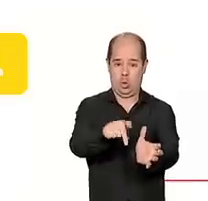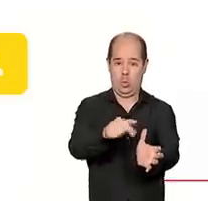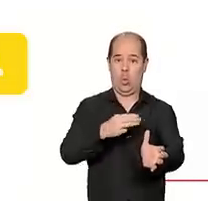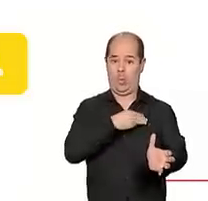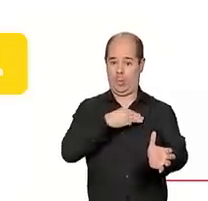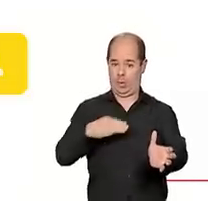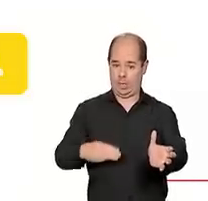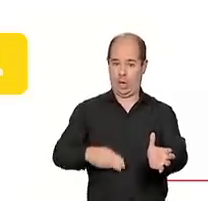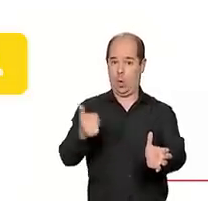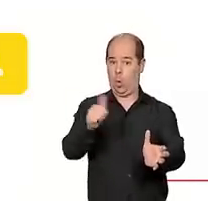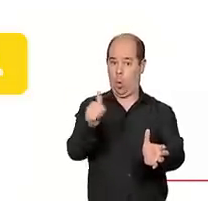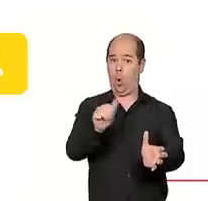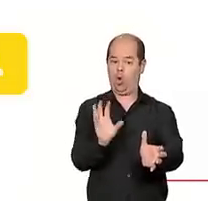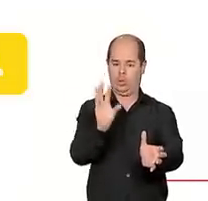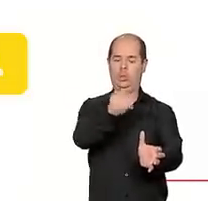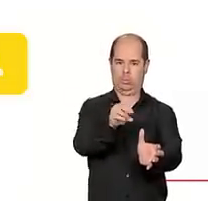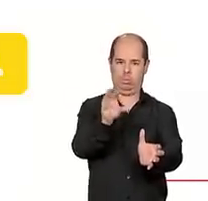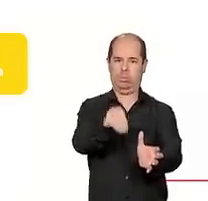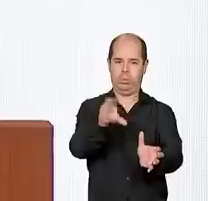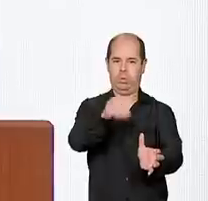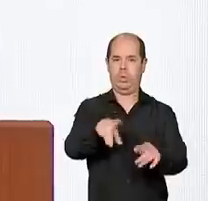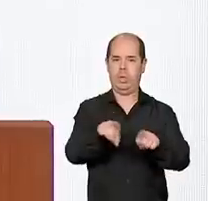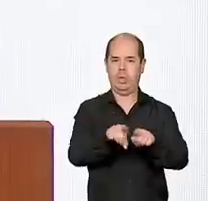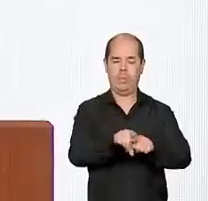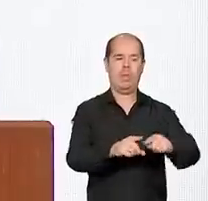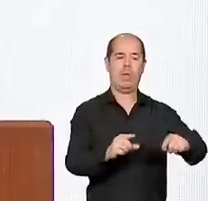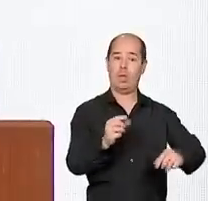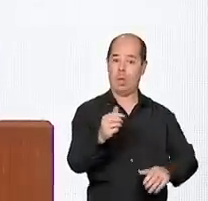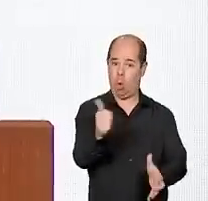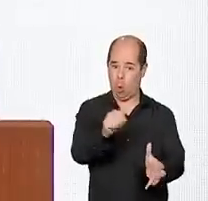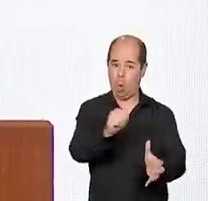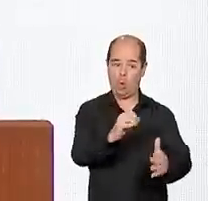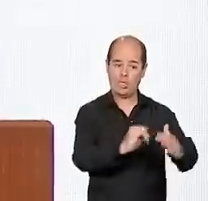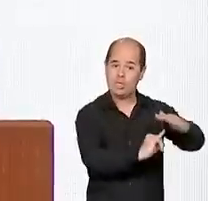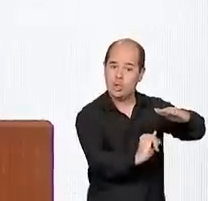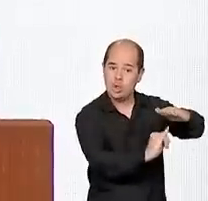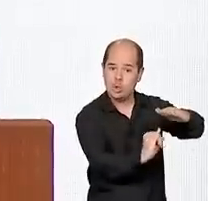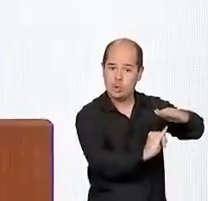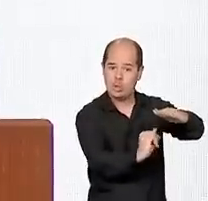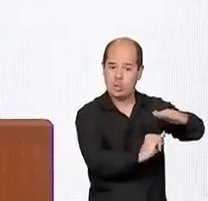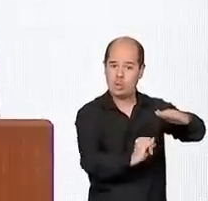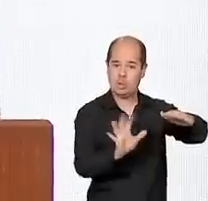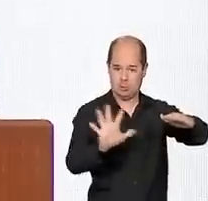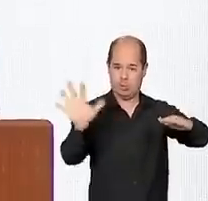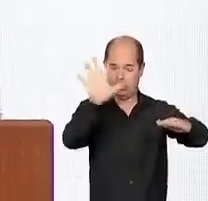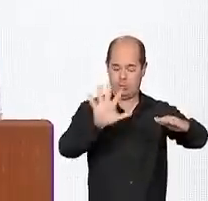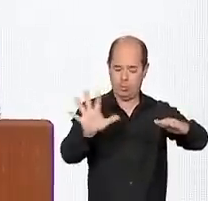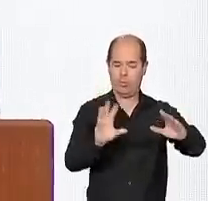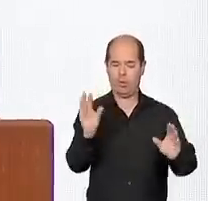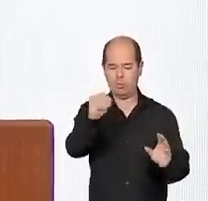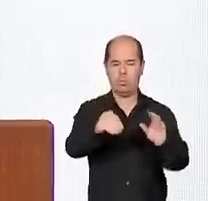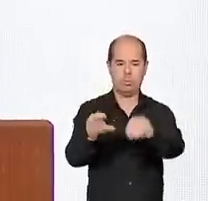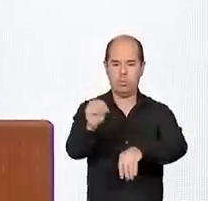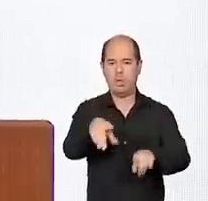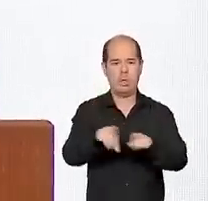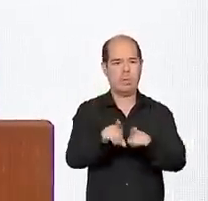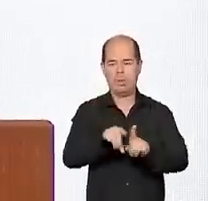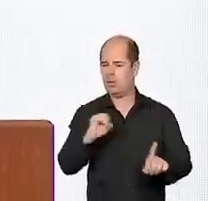11 instituições públicas e um fórum da sociedade, onde se articulam o